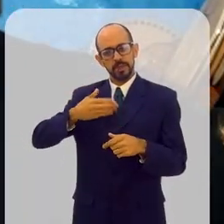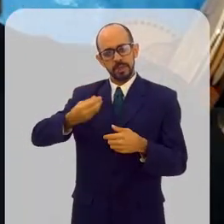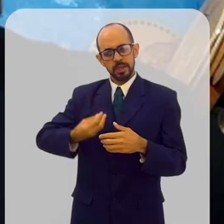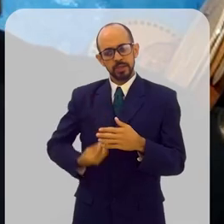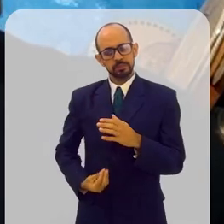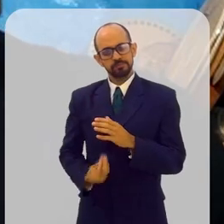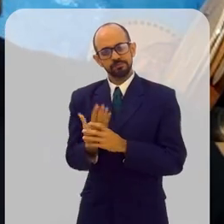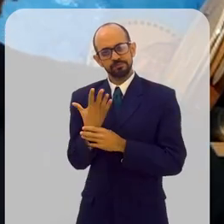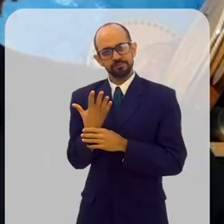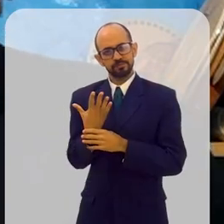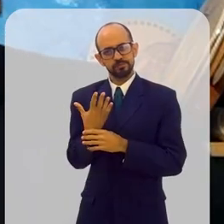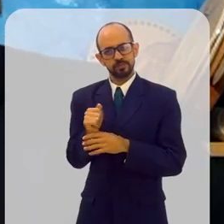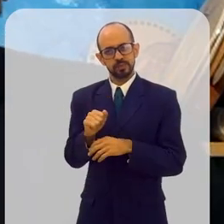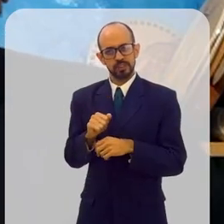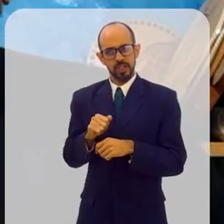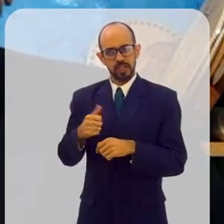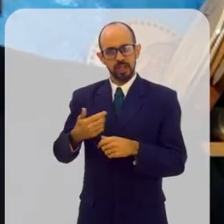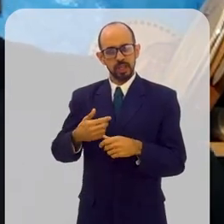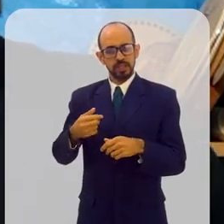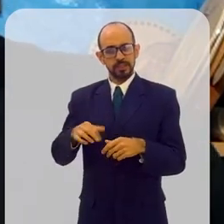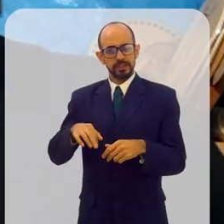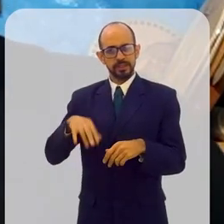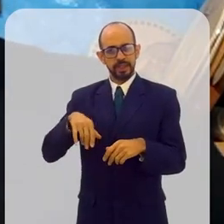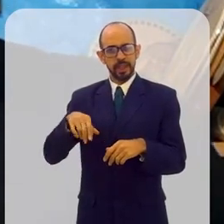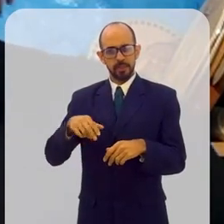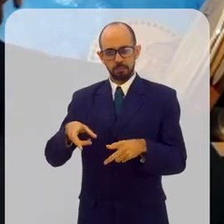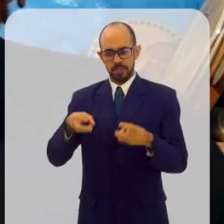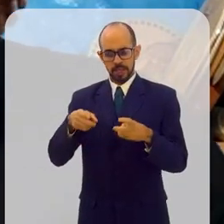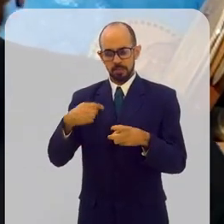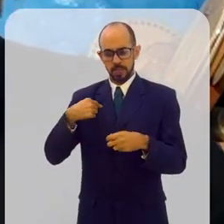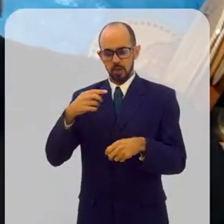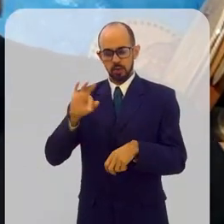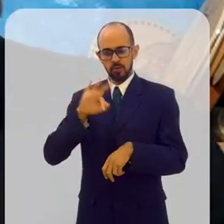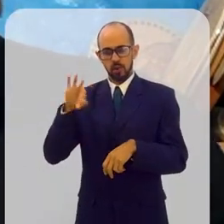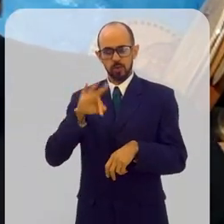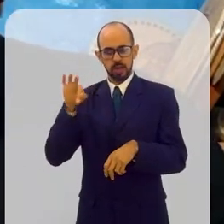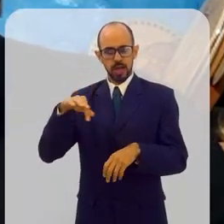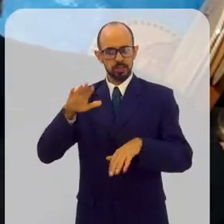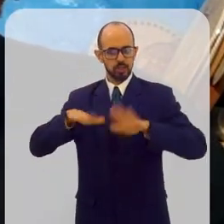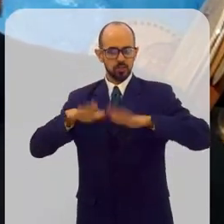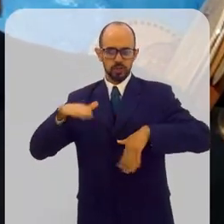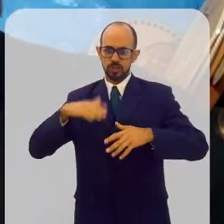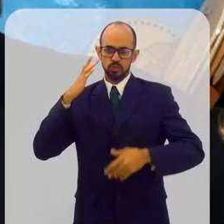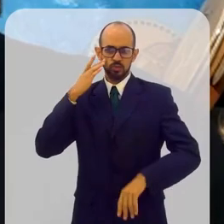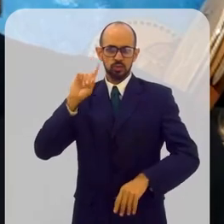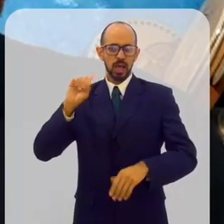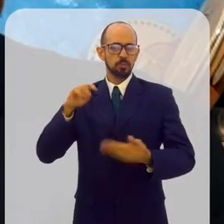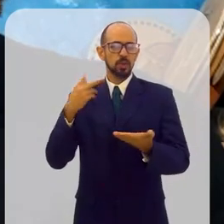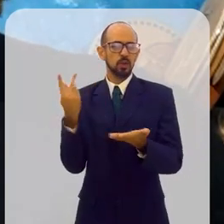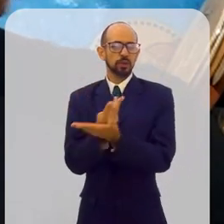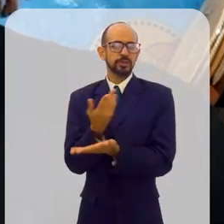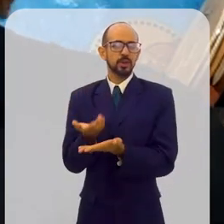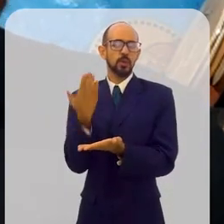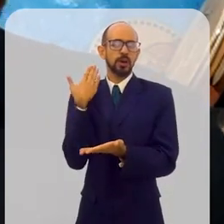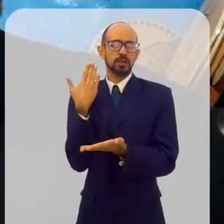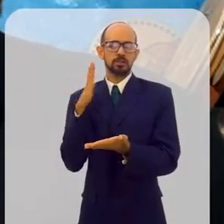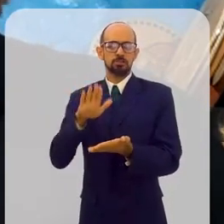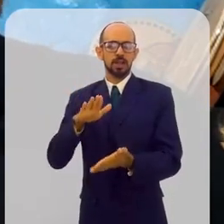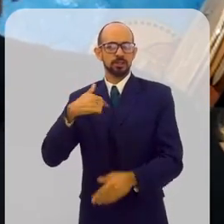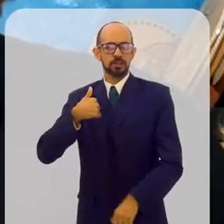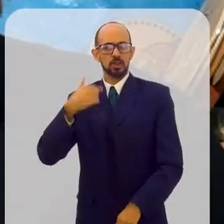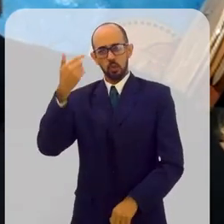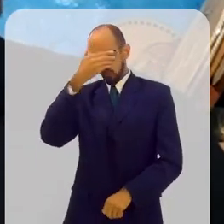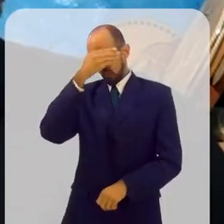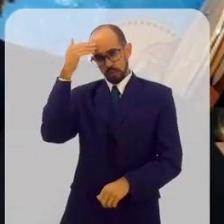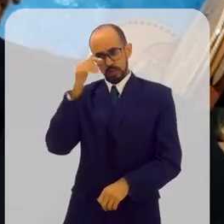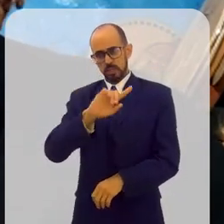da onde que eu venho, assim, né? Quem me vê hoje na universidade e tal, não tem dimensão do processo anterior,